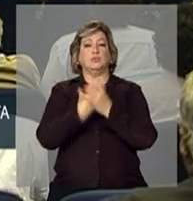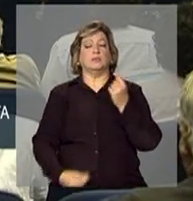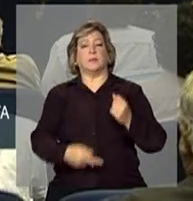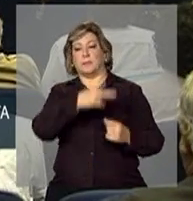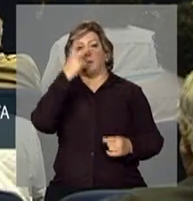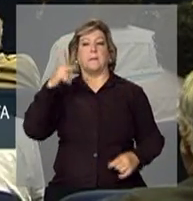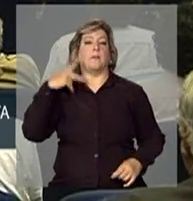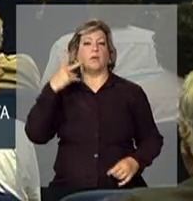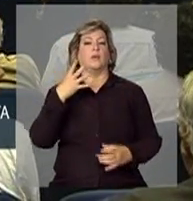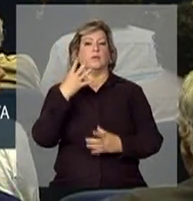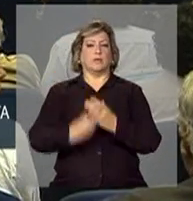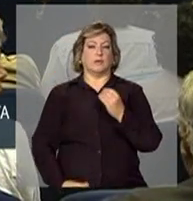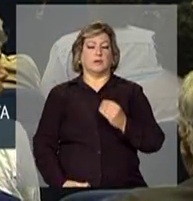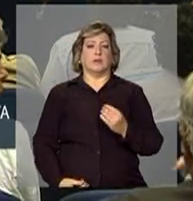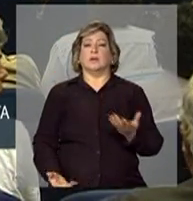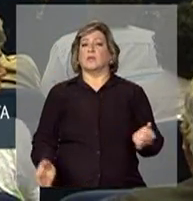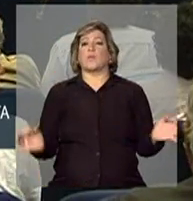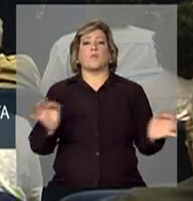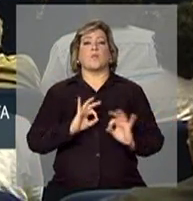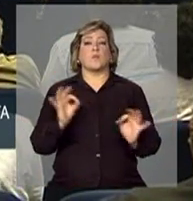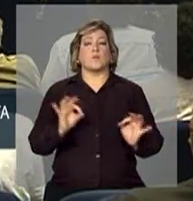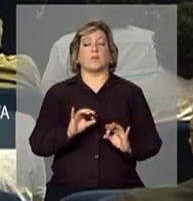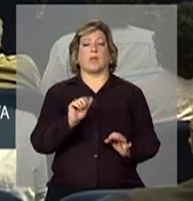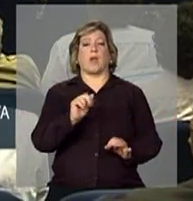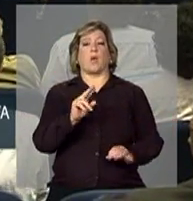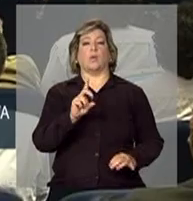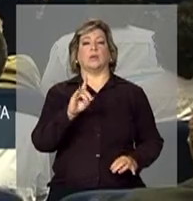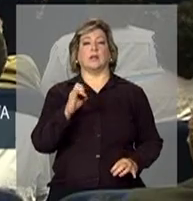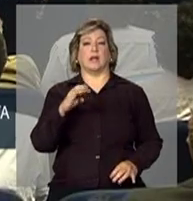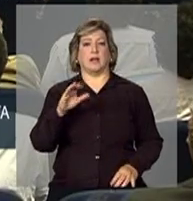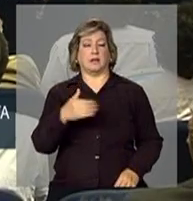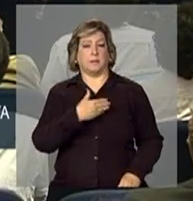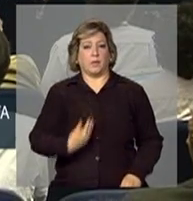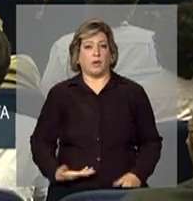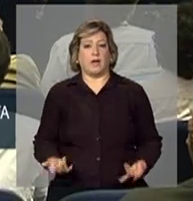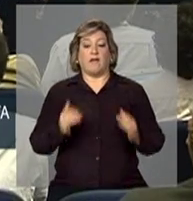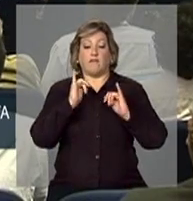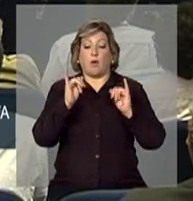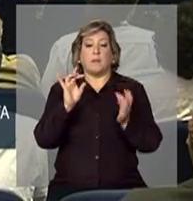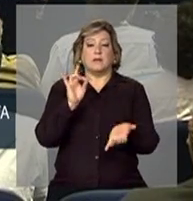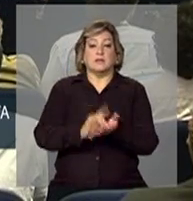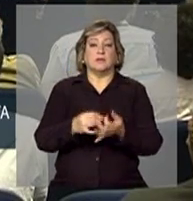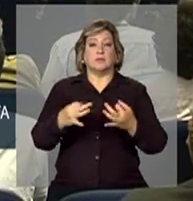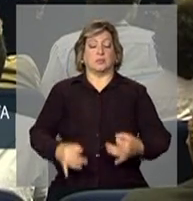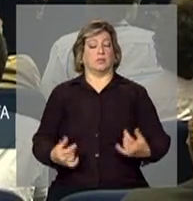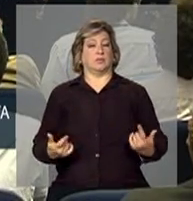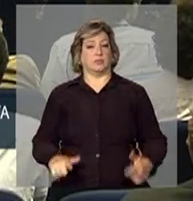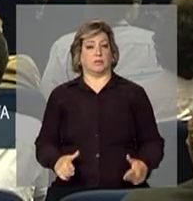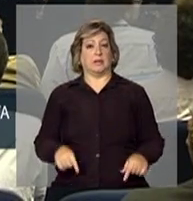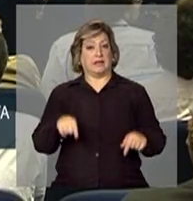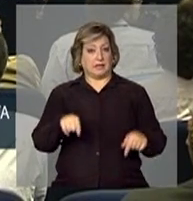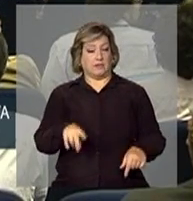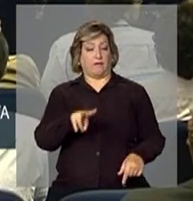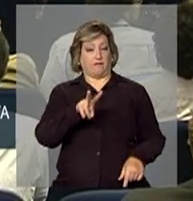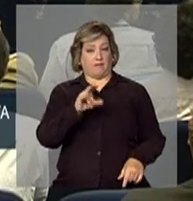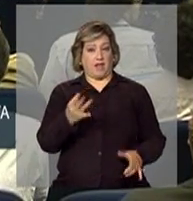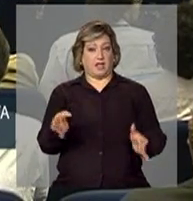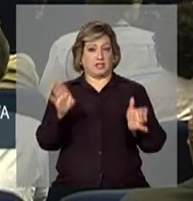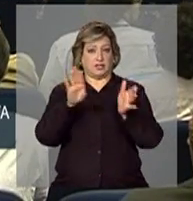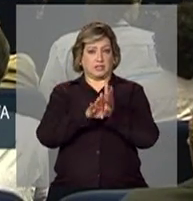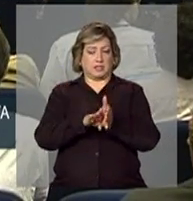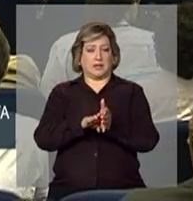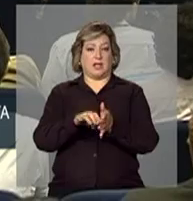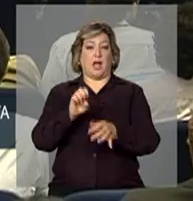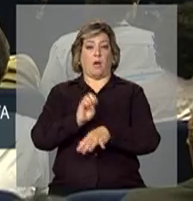políticos. Nenhuma audiência pública, nenhuma informação concreta. Isso vai chegar aos estados